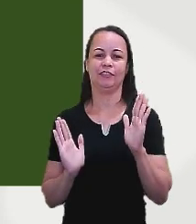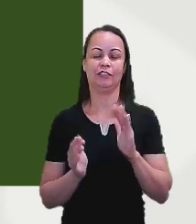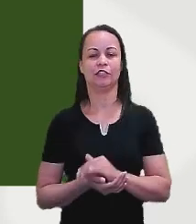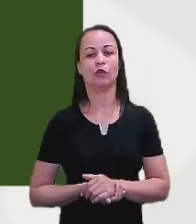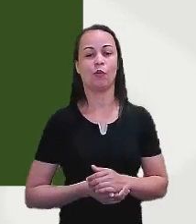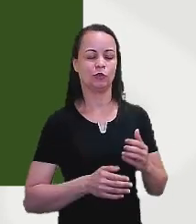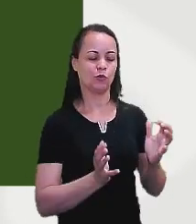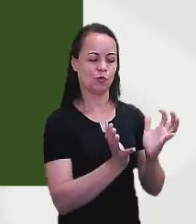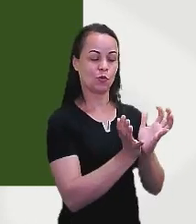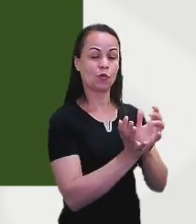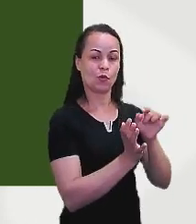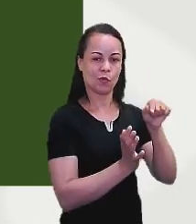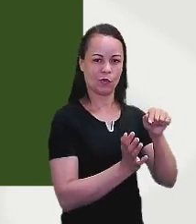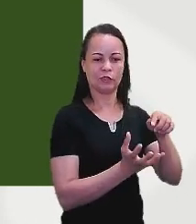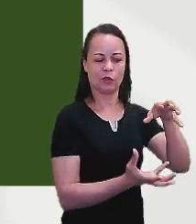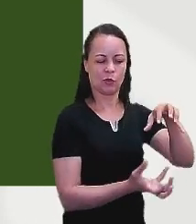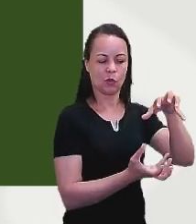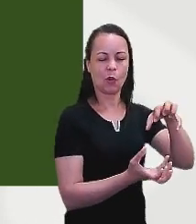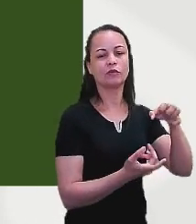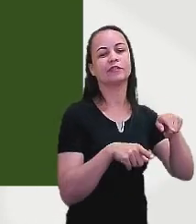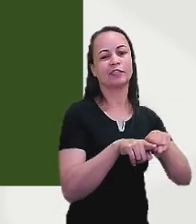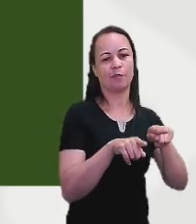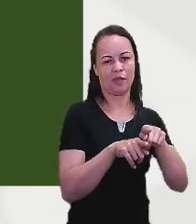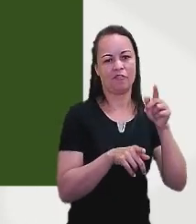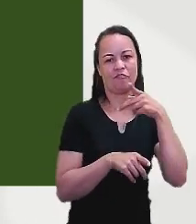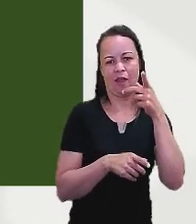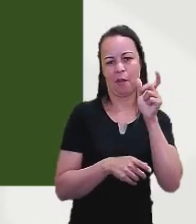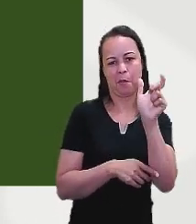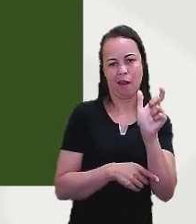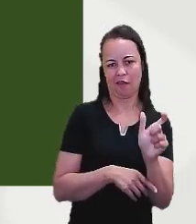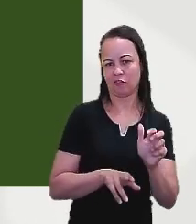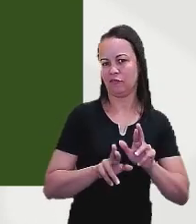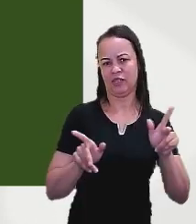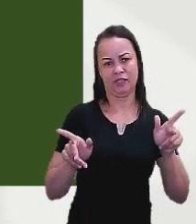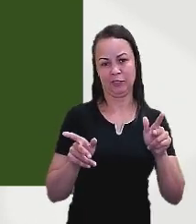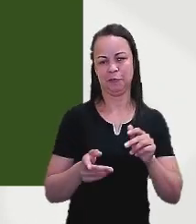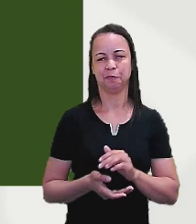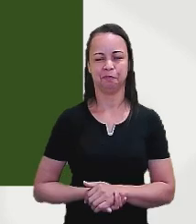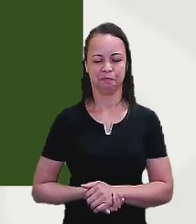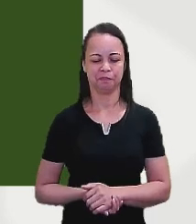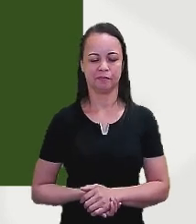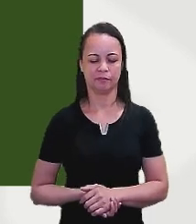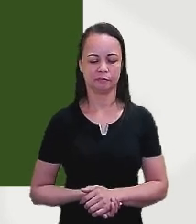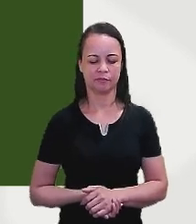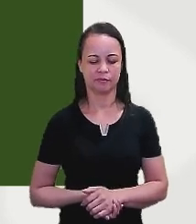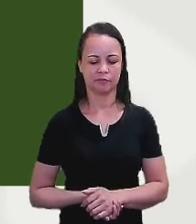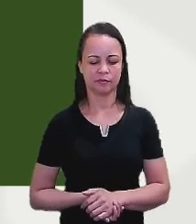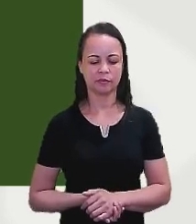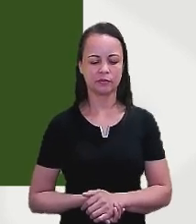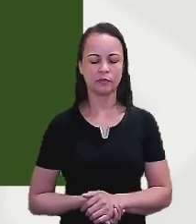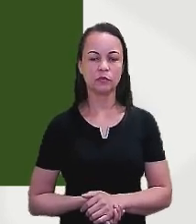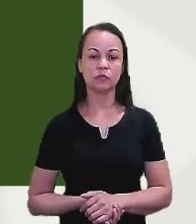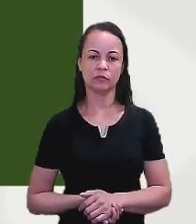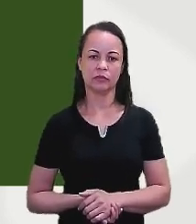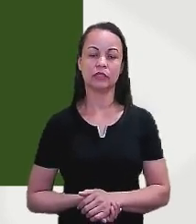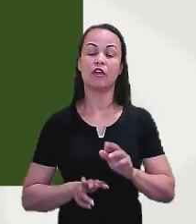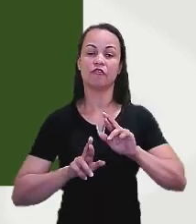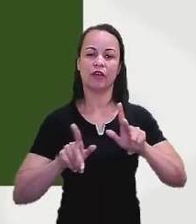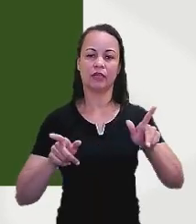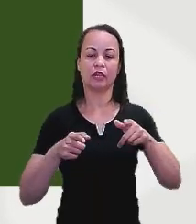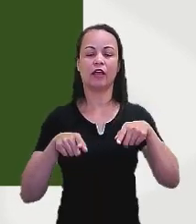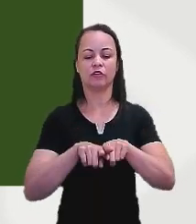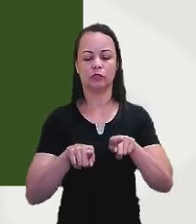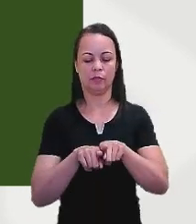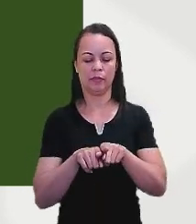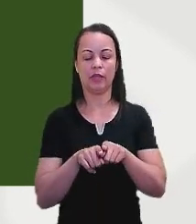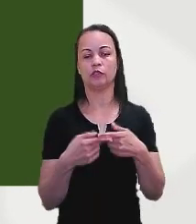vê um grupo de idosos conversando e falando determinadas palavras. Muito também é variável a